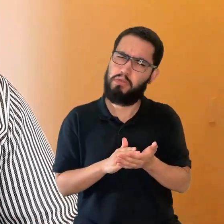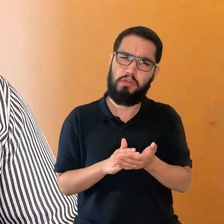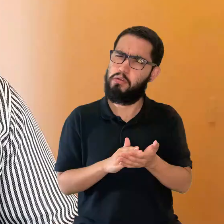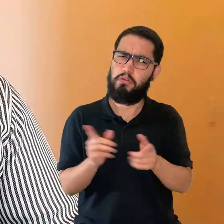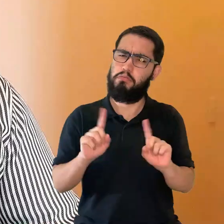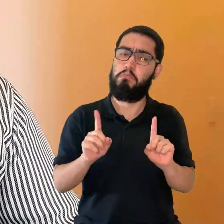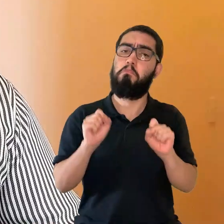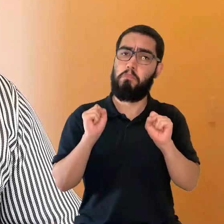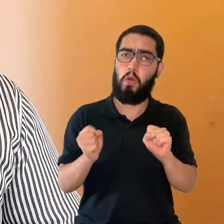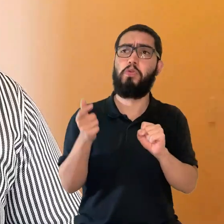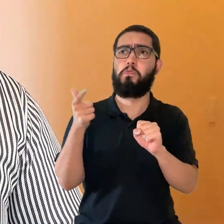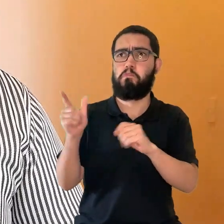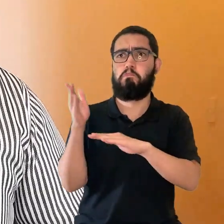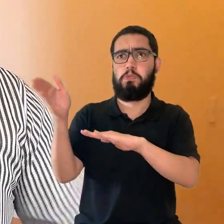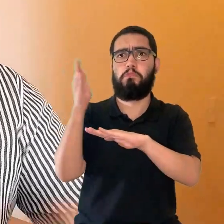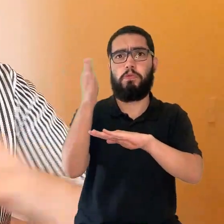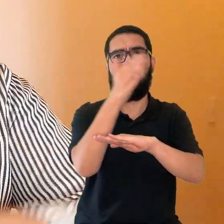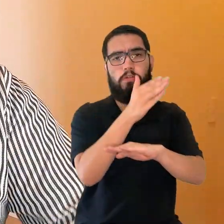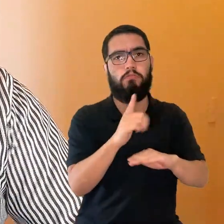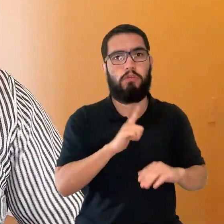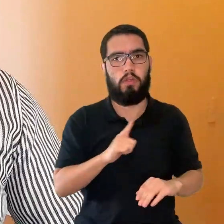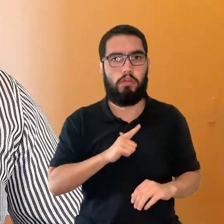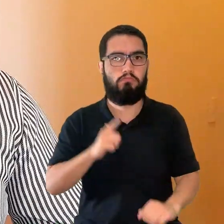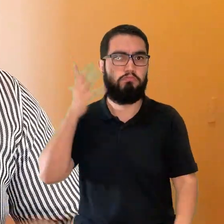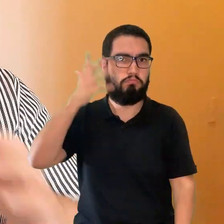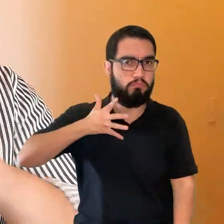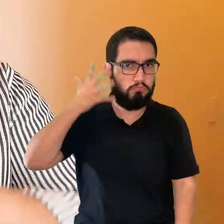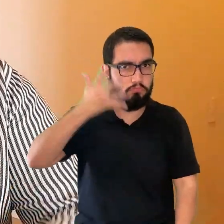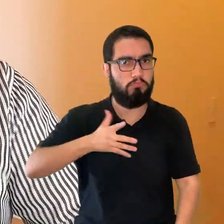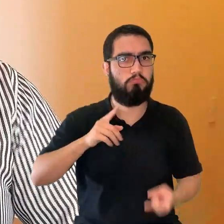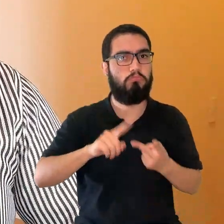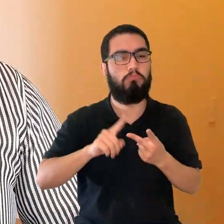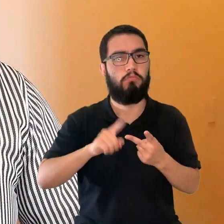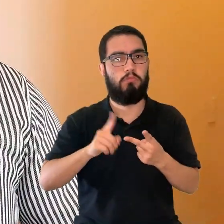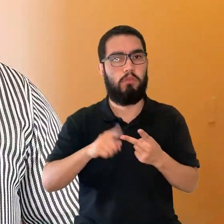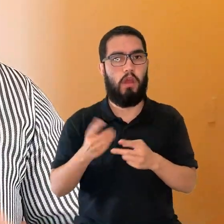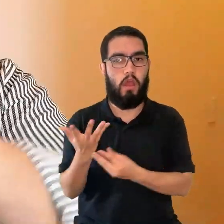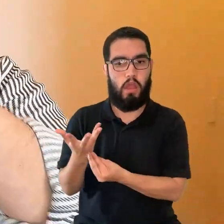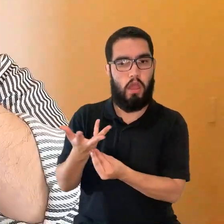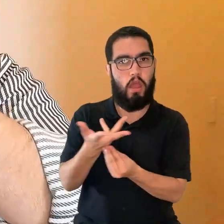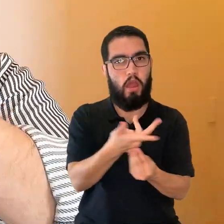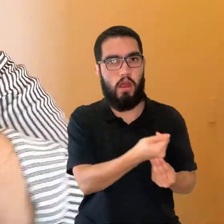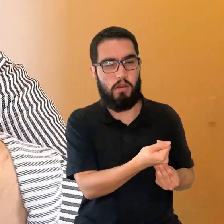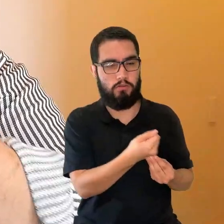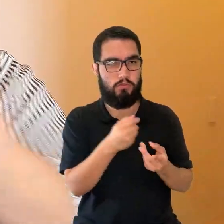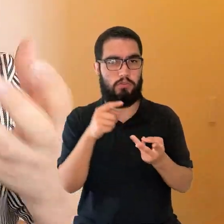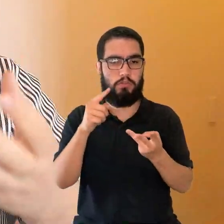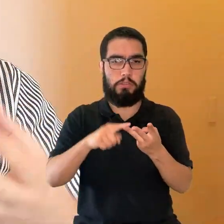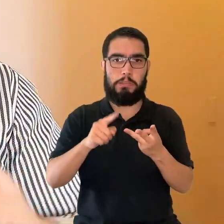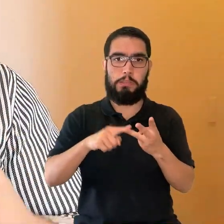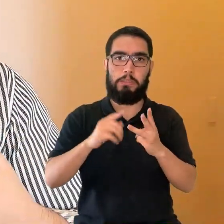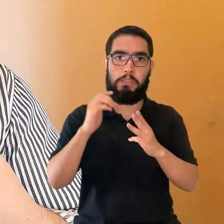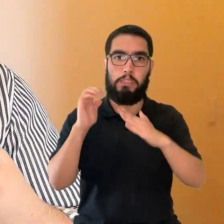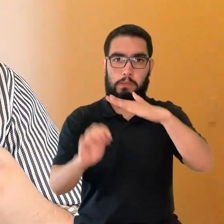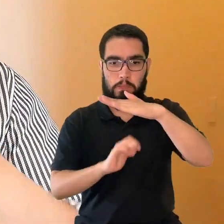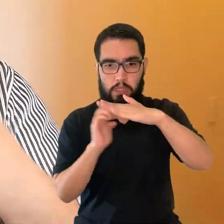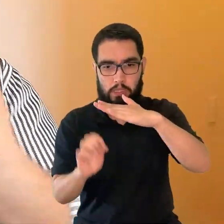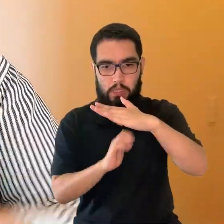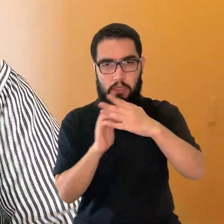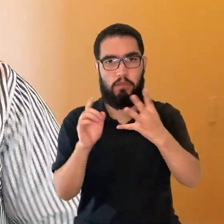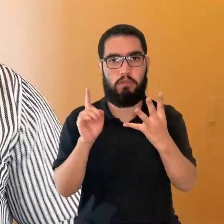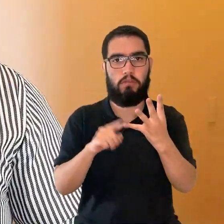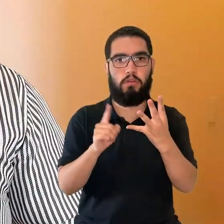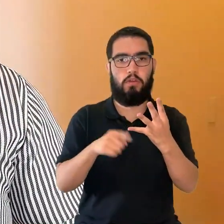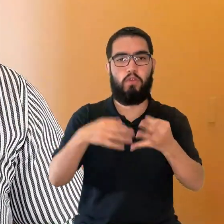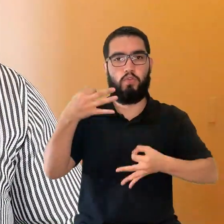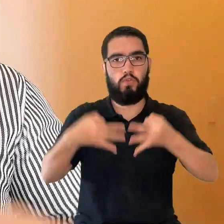que o intérprete de Libras pode atuar. Esfera de conferência, esfera artística, dentro de ambientes corporativos,